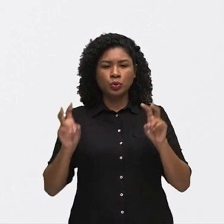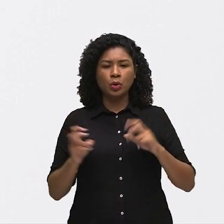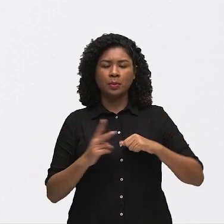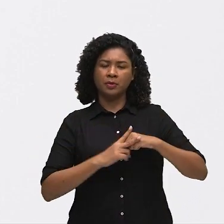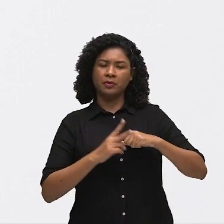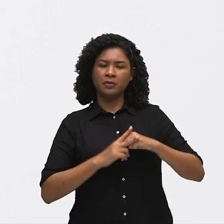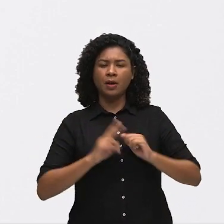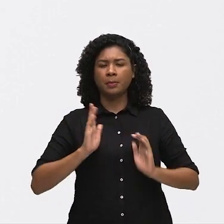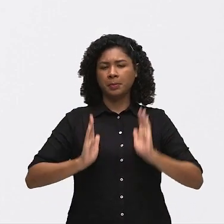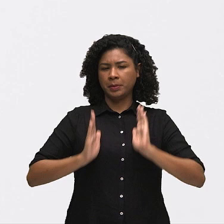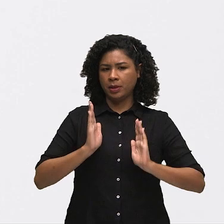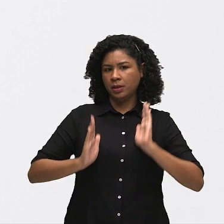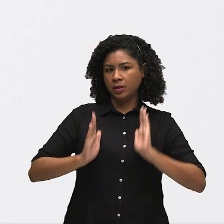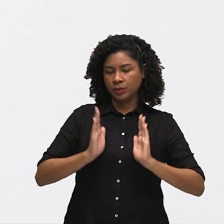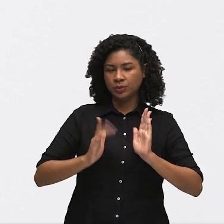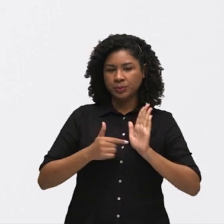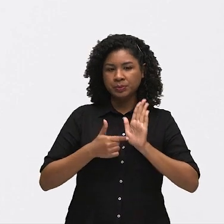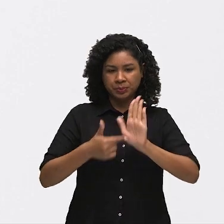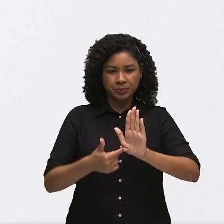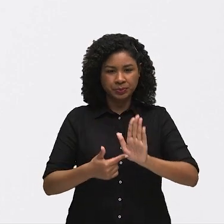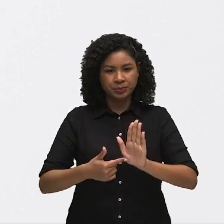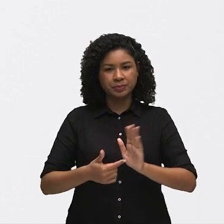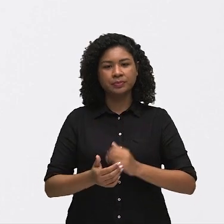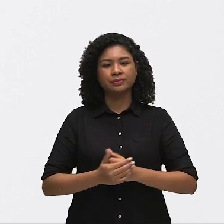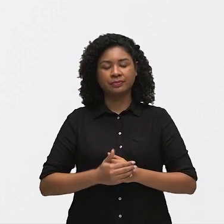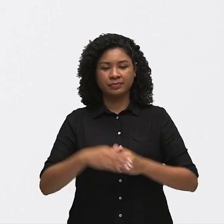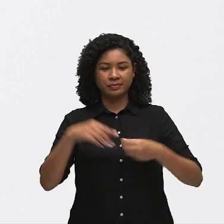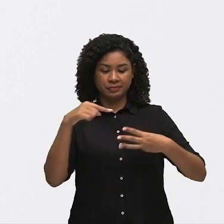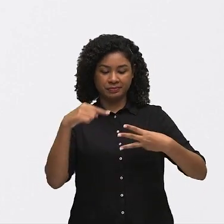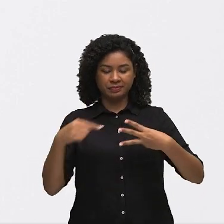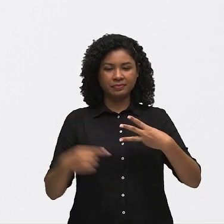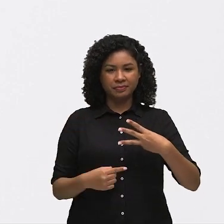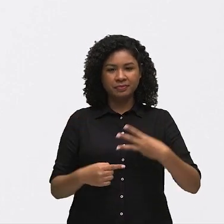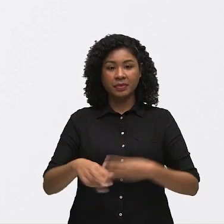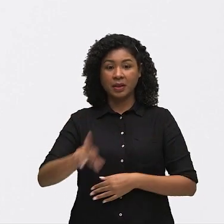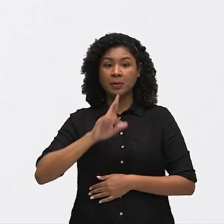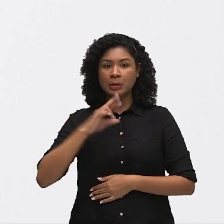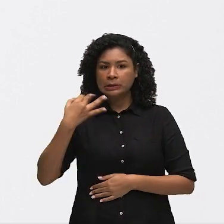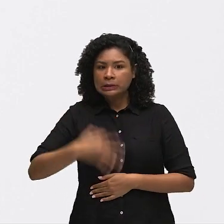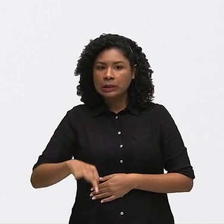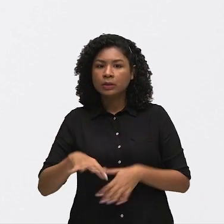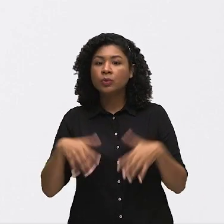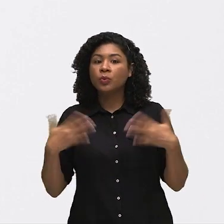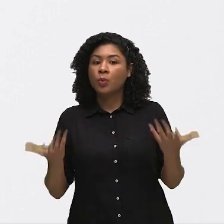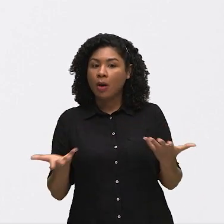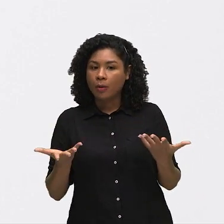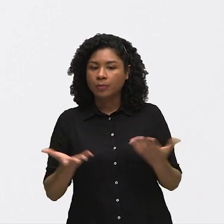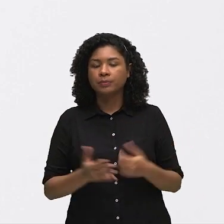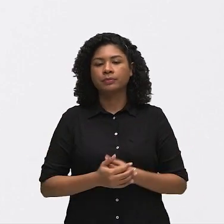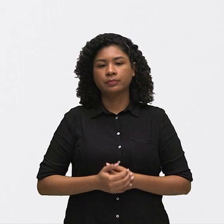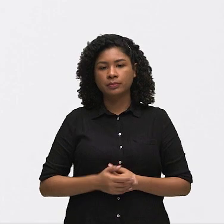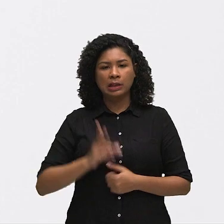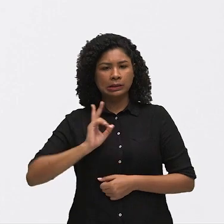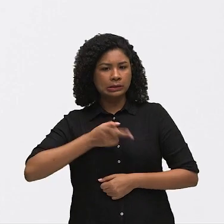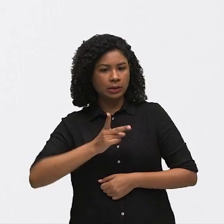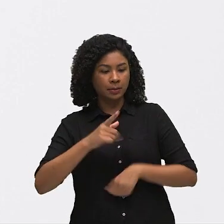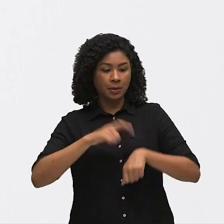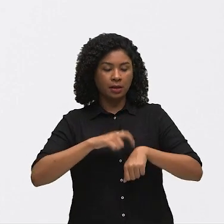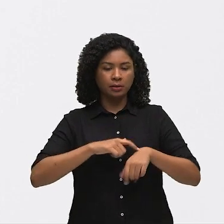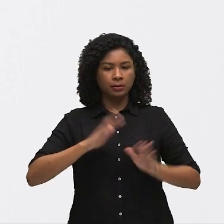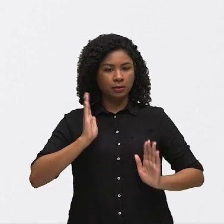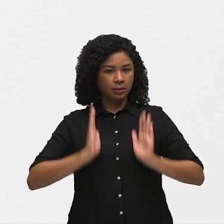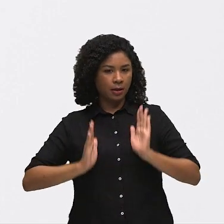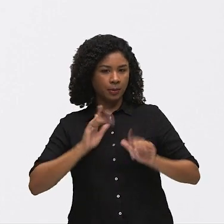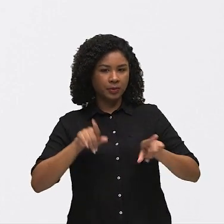destacadas nas 3 frases abaixo, a opção com a correta classificação de tempos e modos é, então, tempos e modos, tá bom?